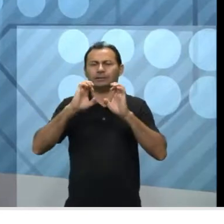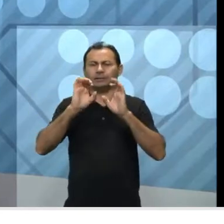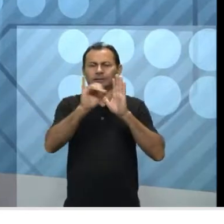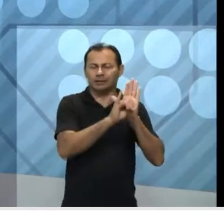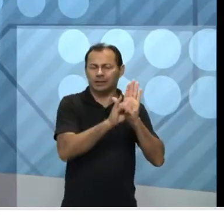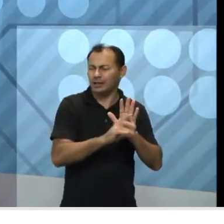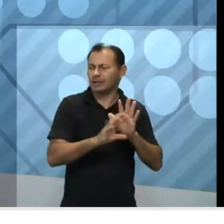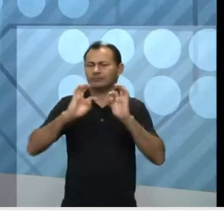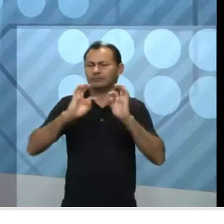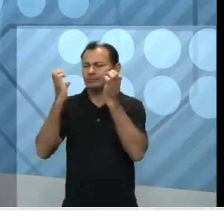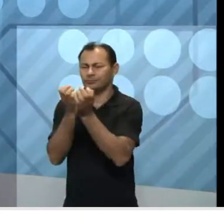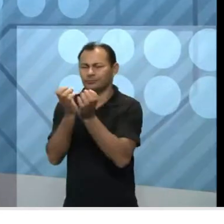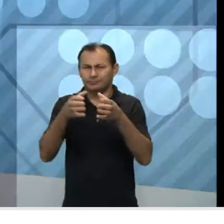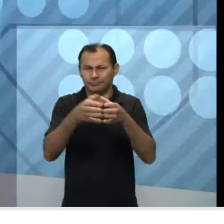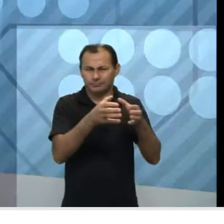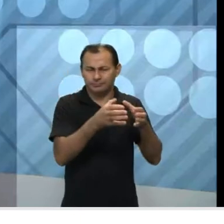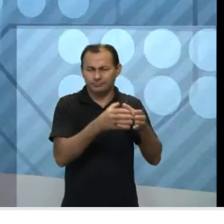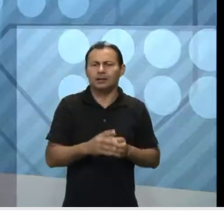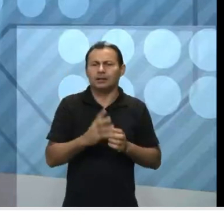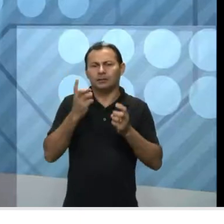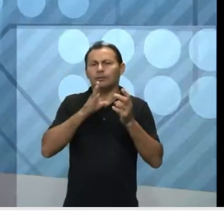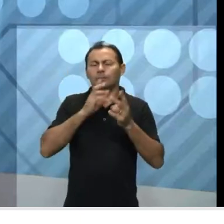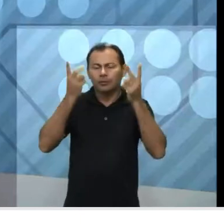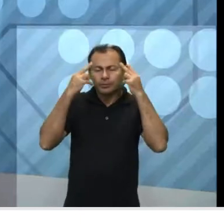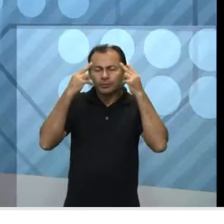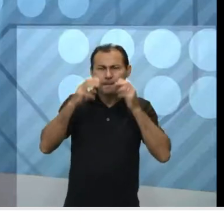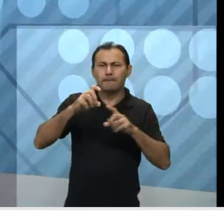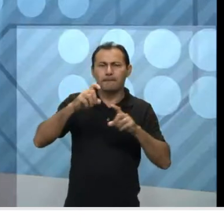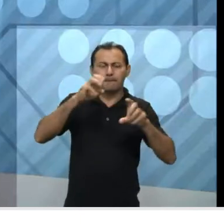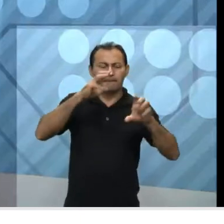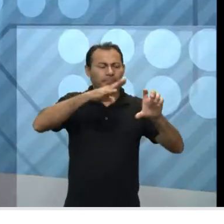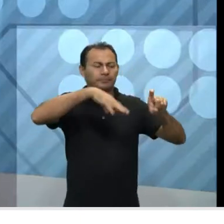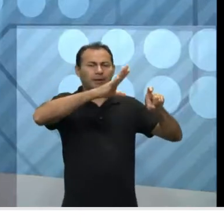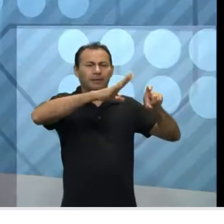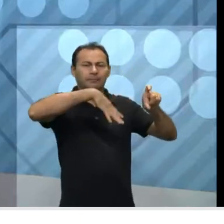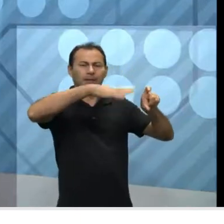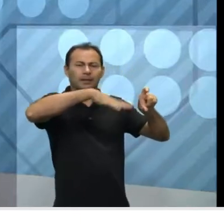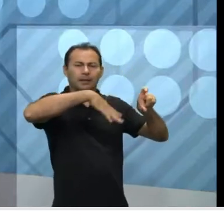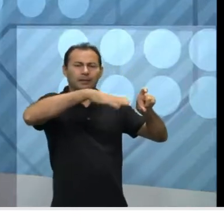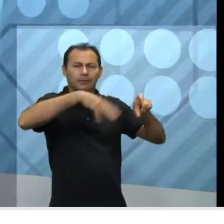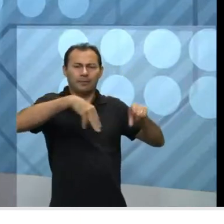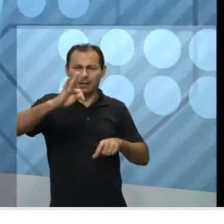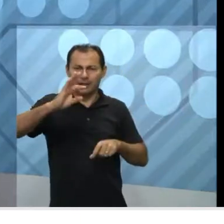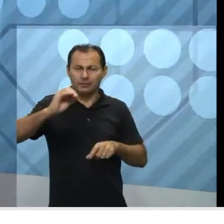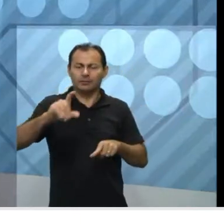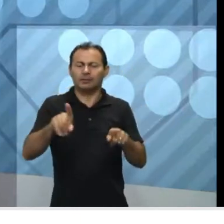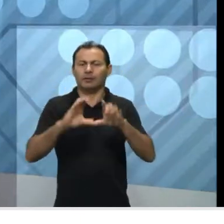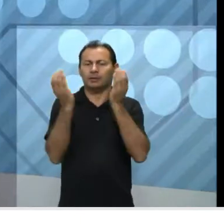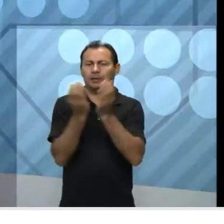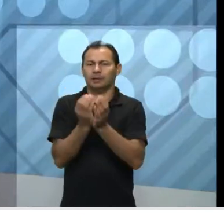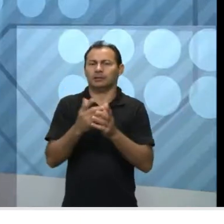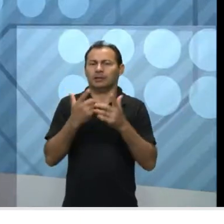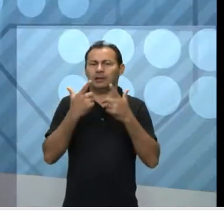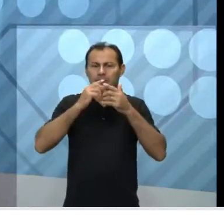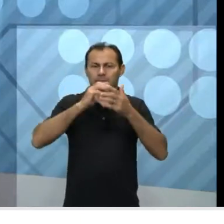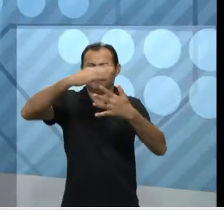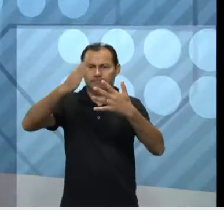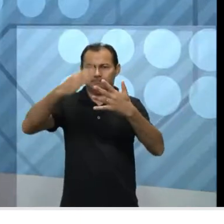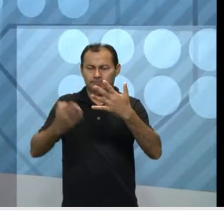dos mitos em relação à comunidade e também à língua brasileira de sinais. Quando Clarice conversa, não